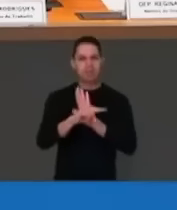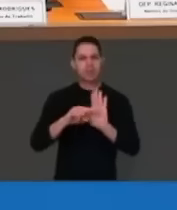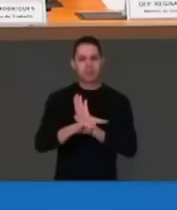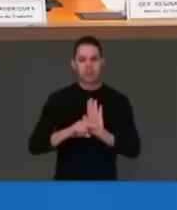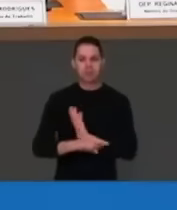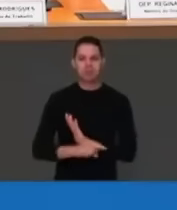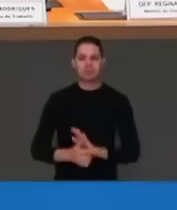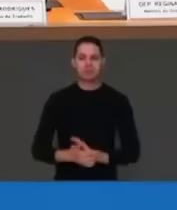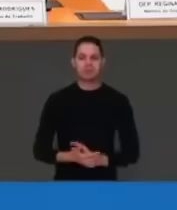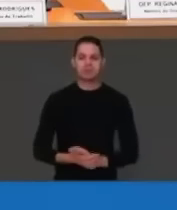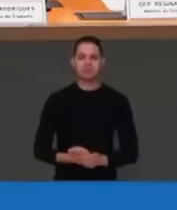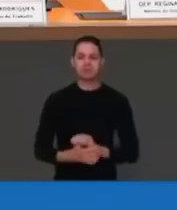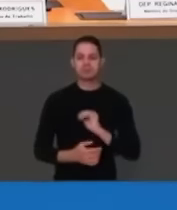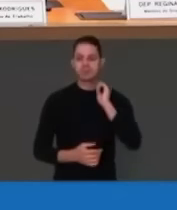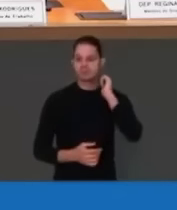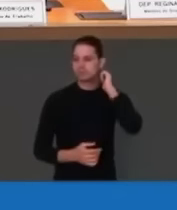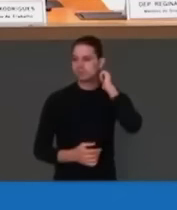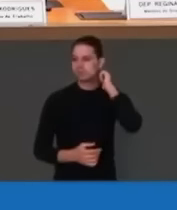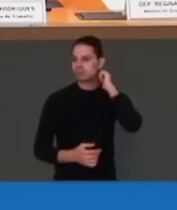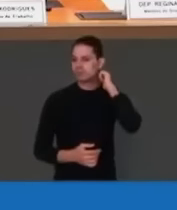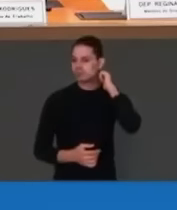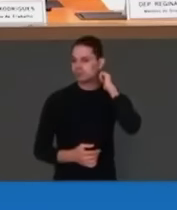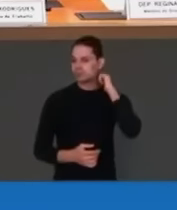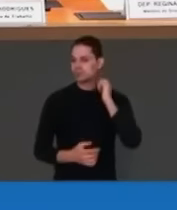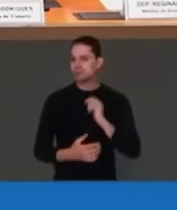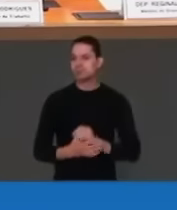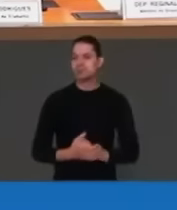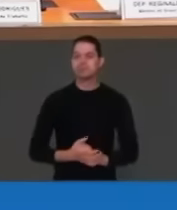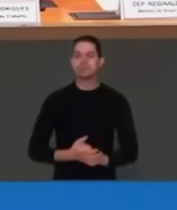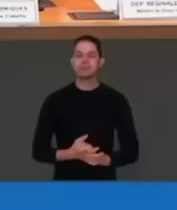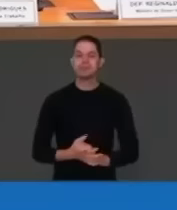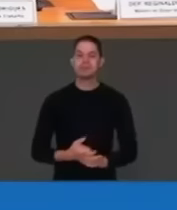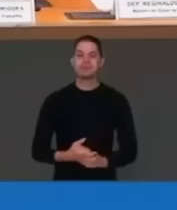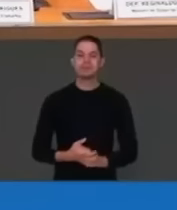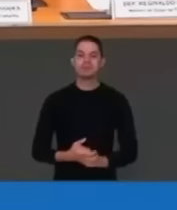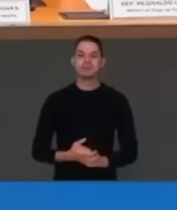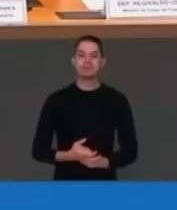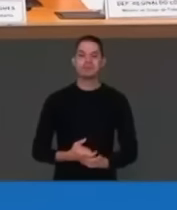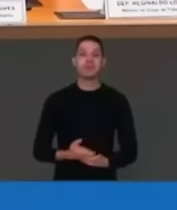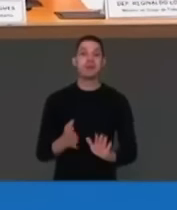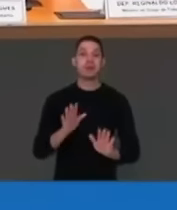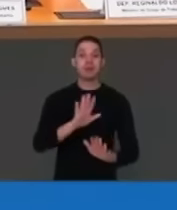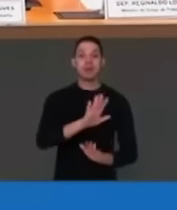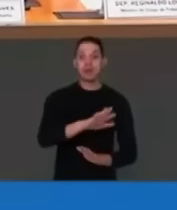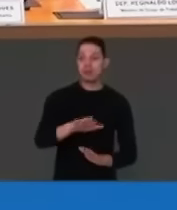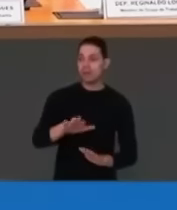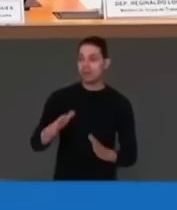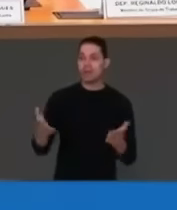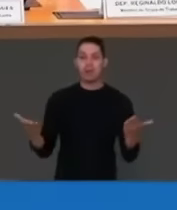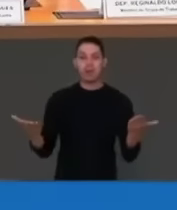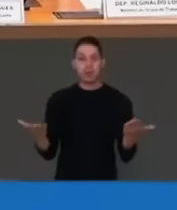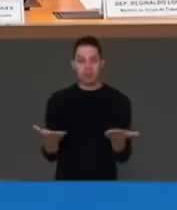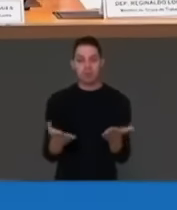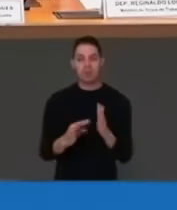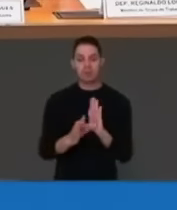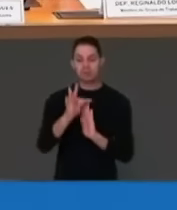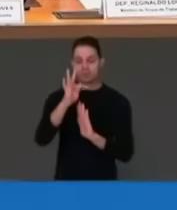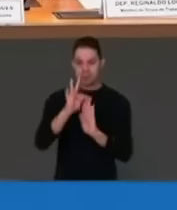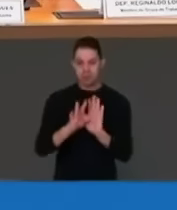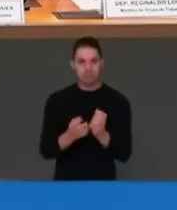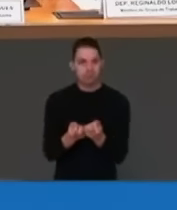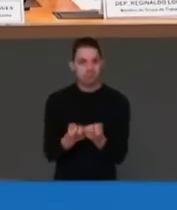tem instrumentos para investir em offshore lá fora ele consegue se tiver de fato essa tributação em fundos de